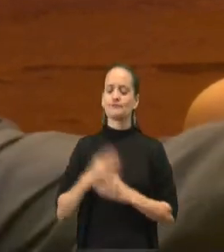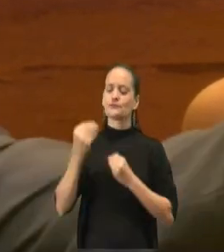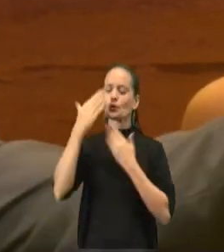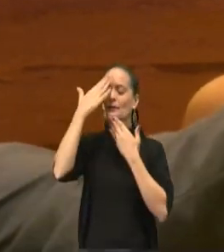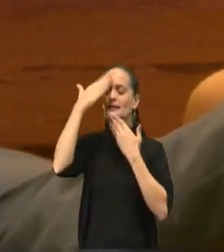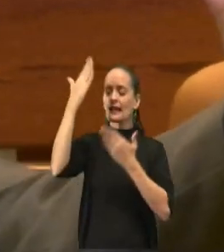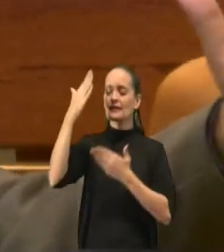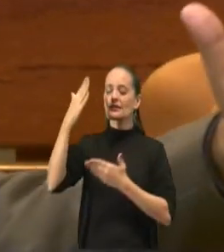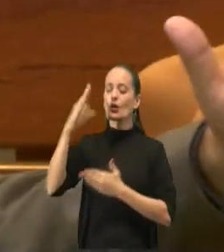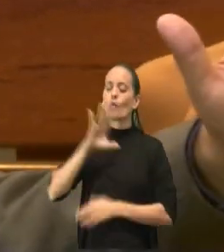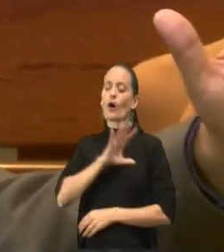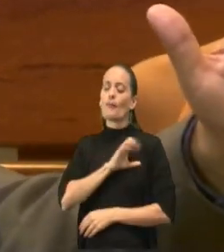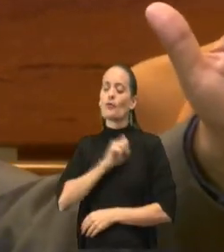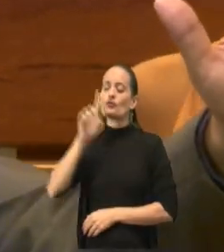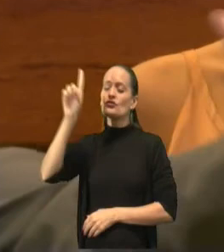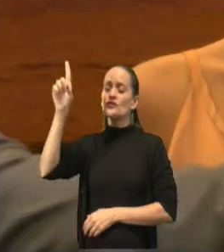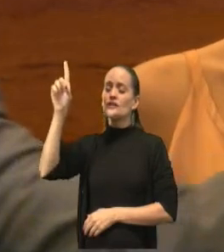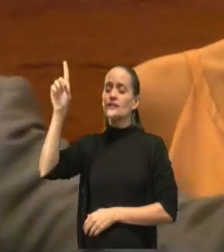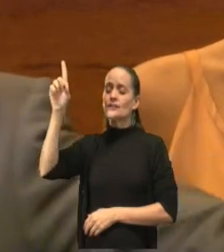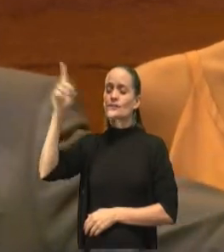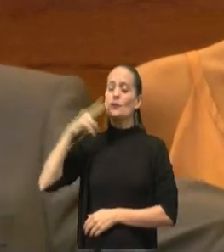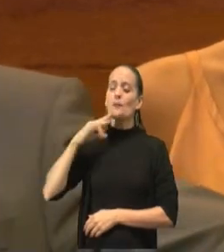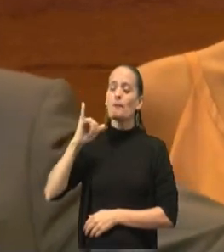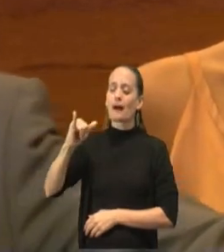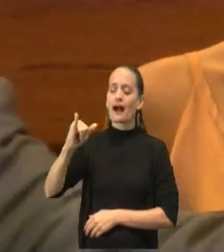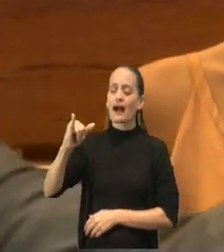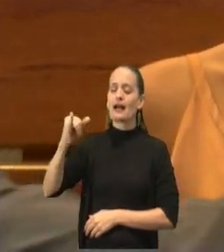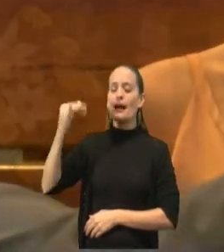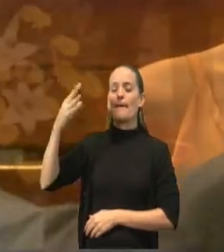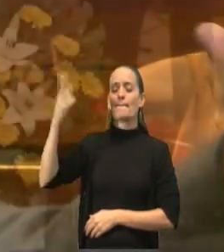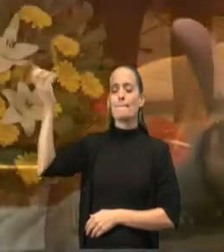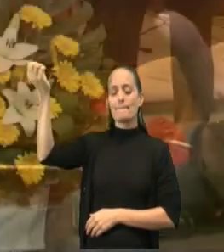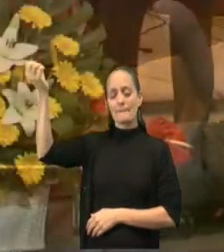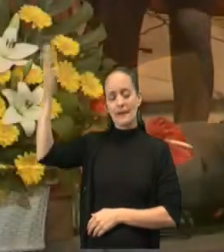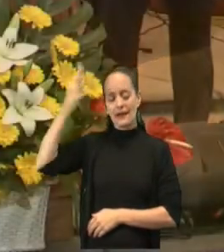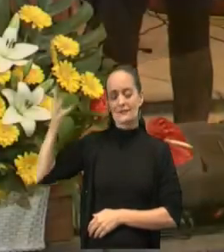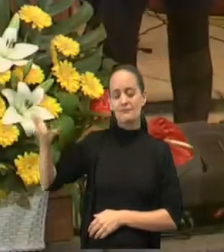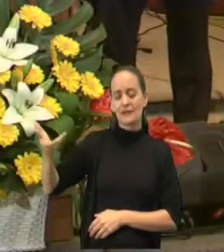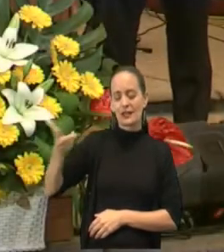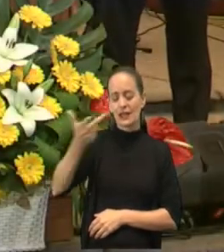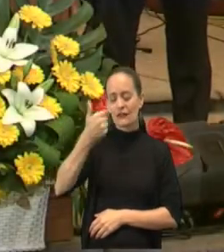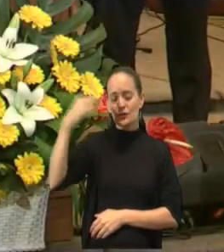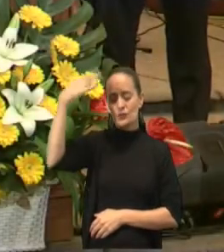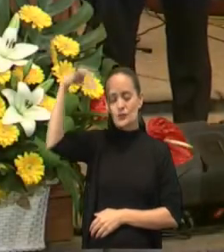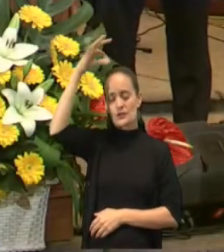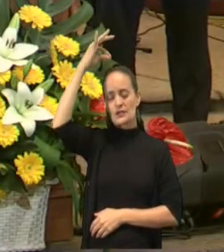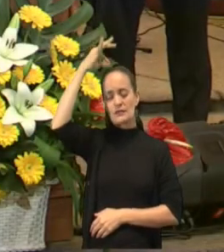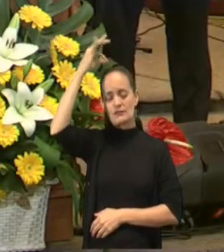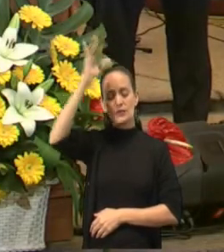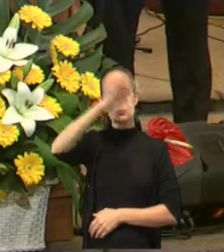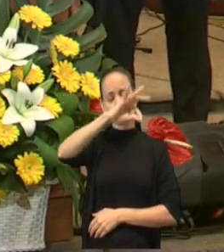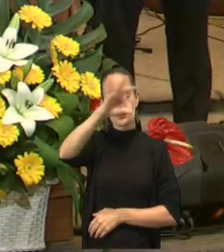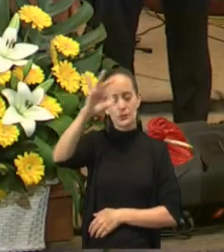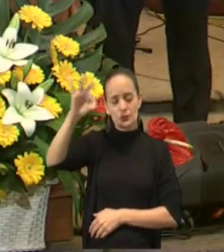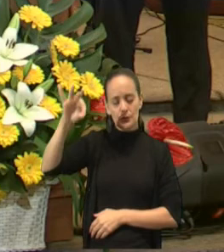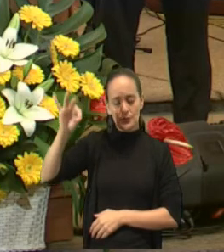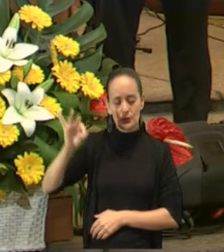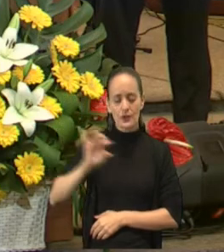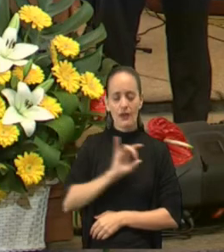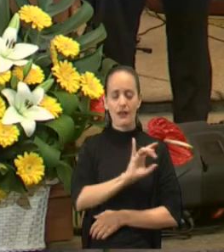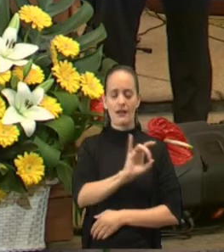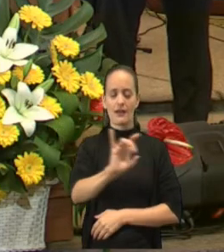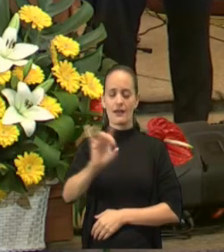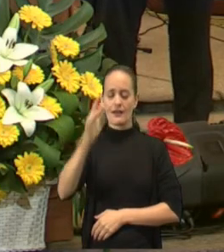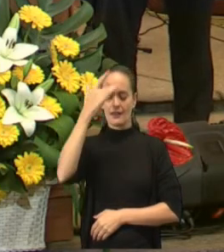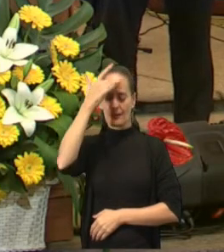de Deus nosso Pai, a graça maravilhosa de Jesus e a comunhão do Espírito Santo possa estar com esta igreja, com aqueles que estão